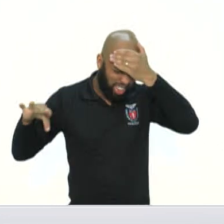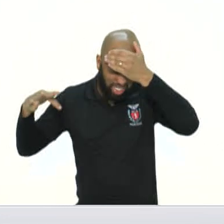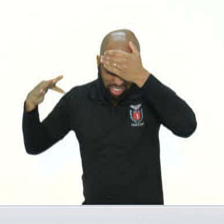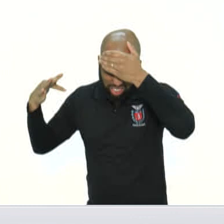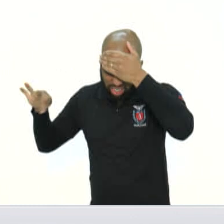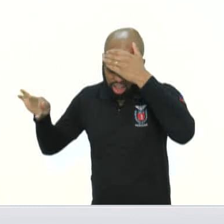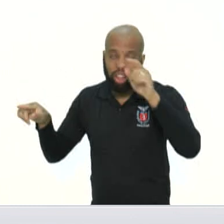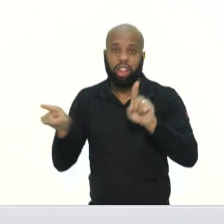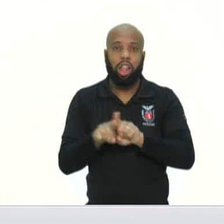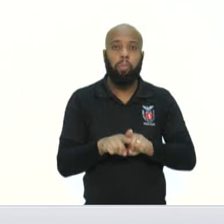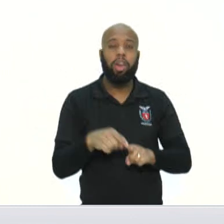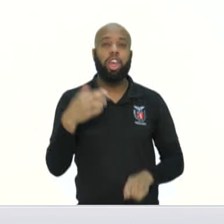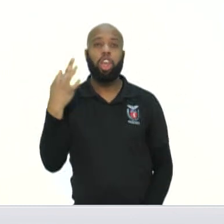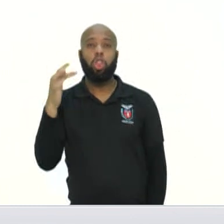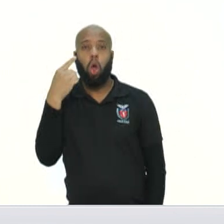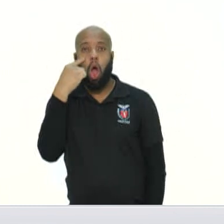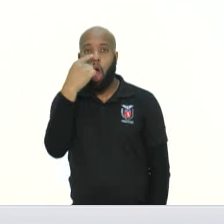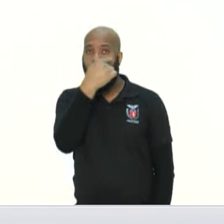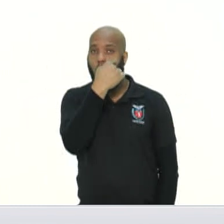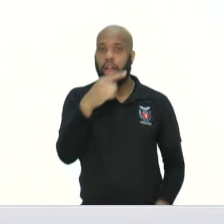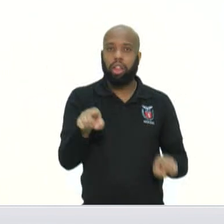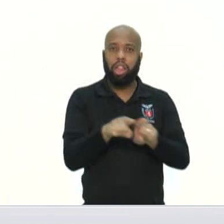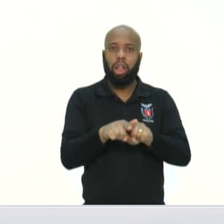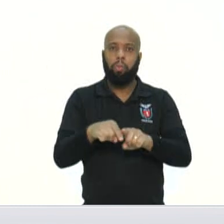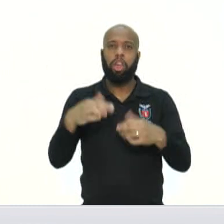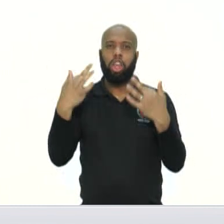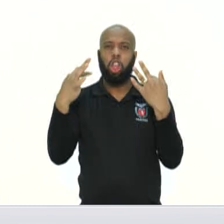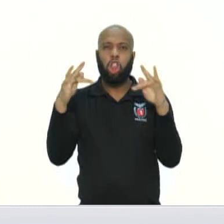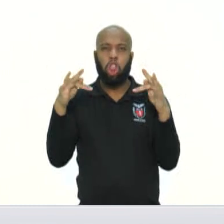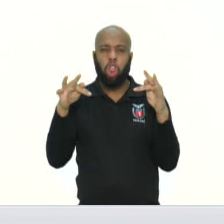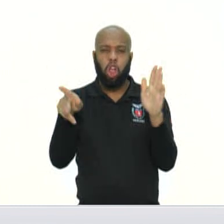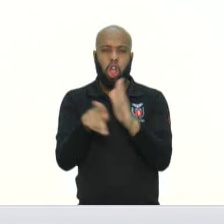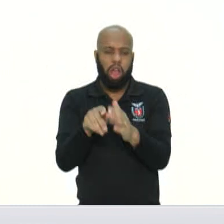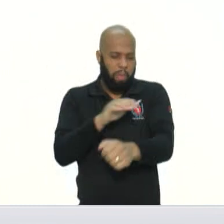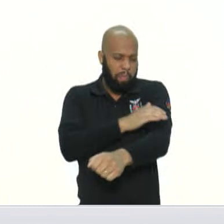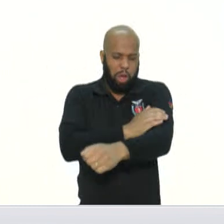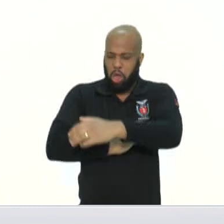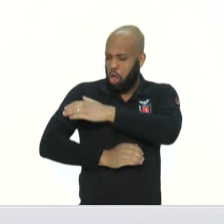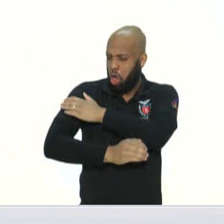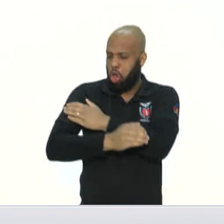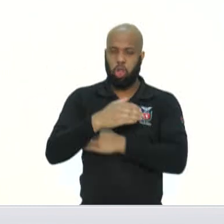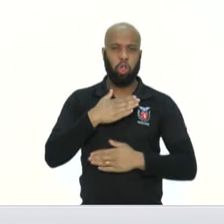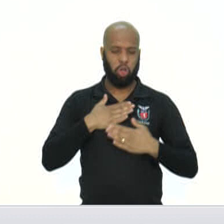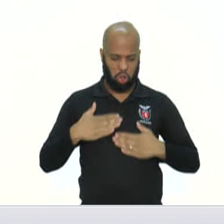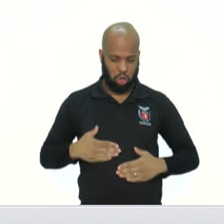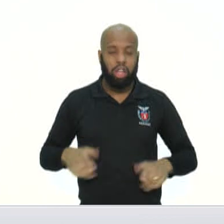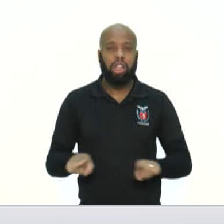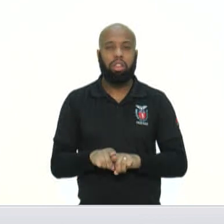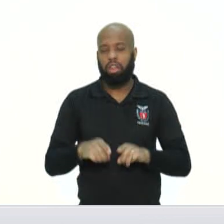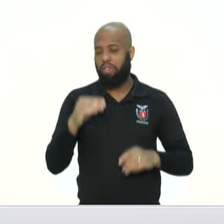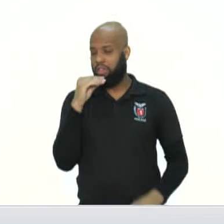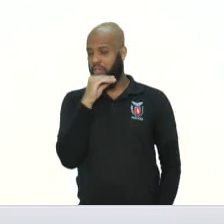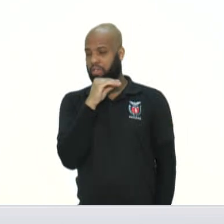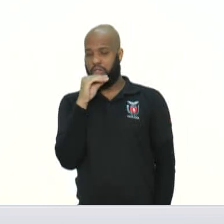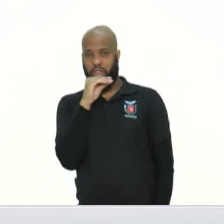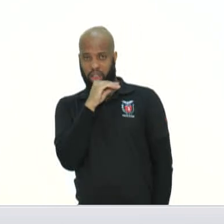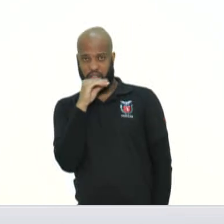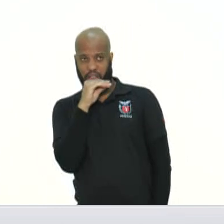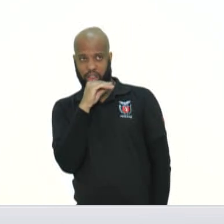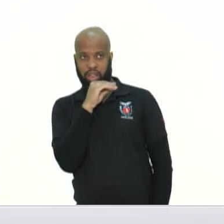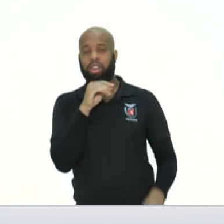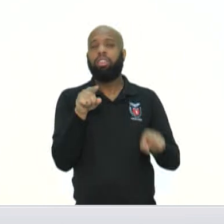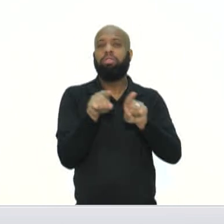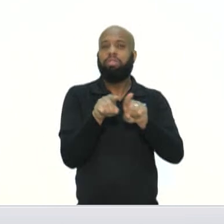no fundo dos olhos, dor muscular ou articulações, fraqueza ou exântema,